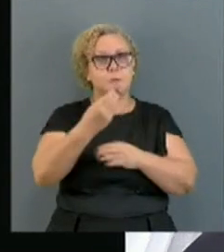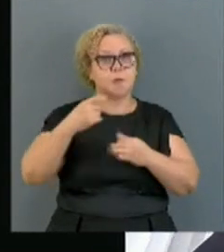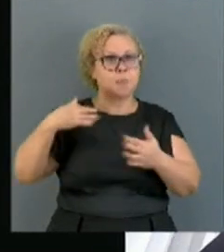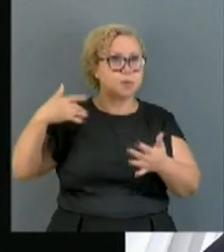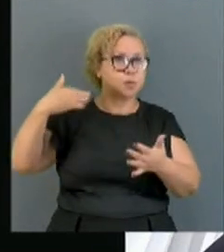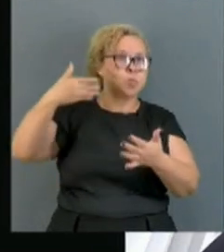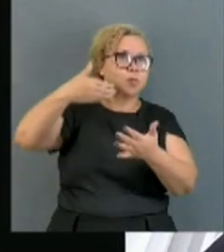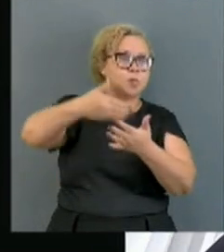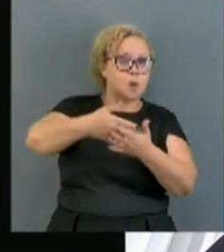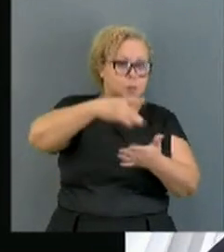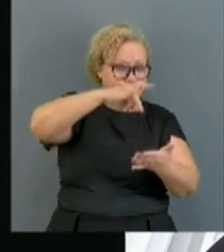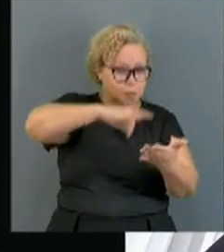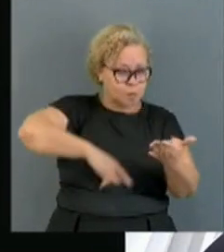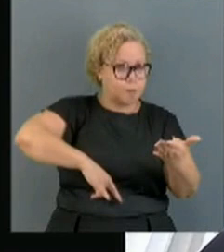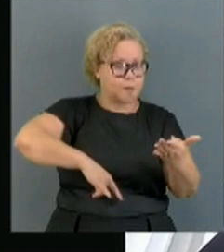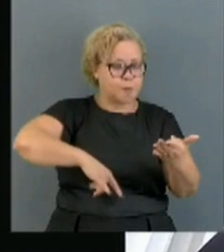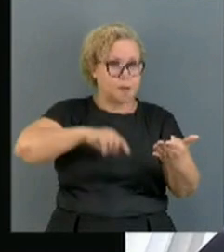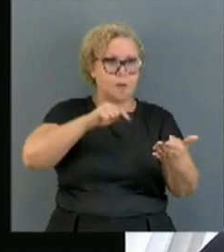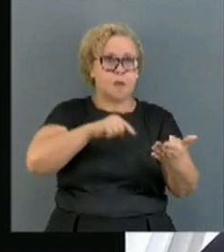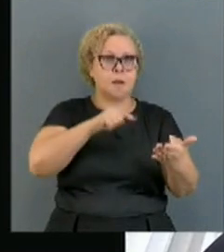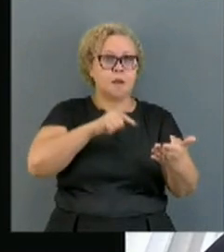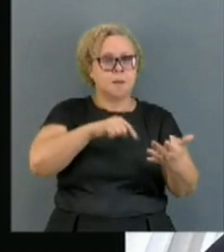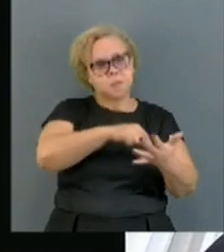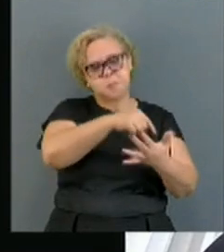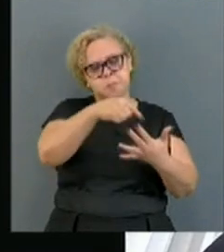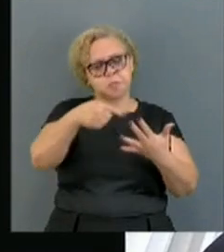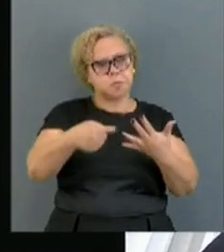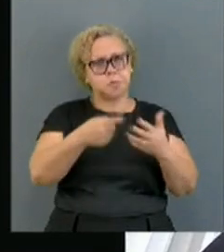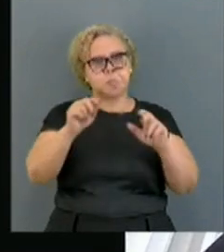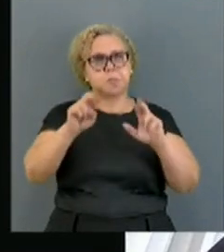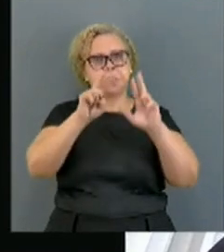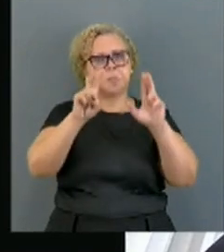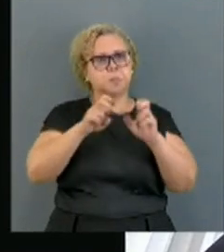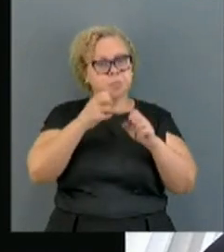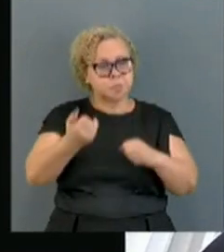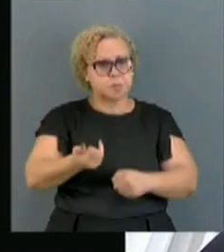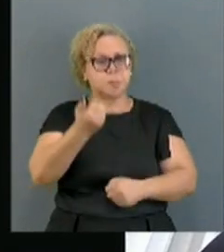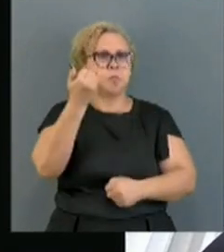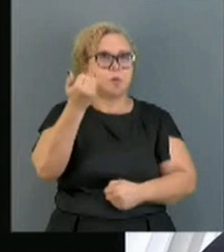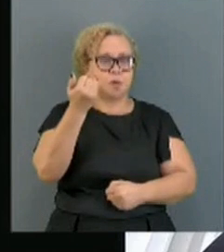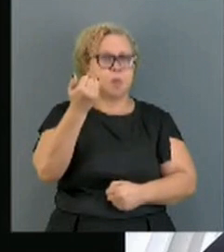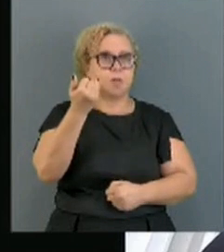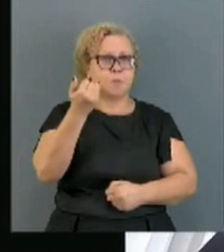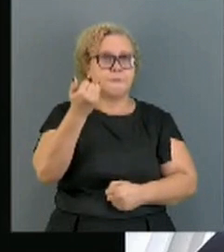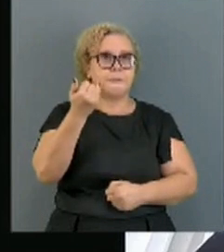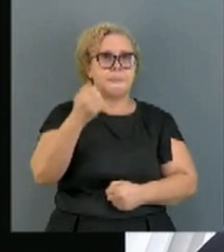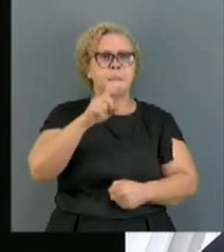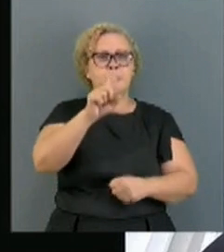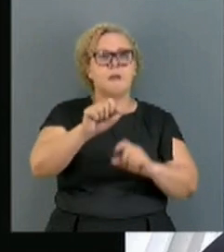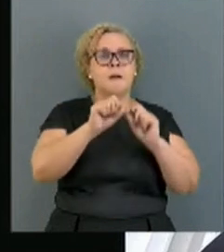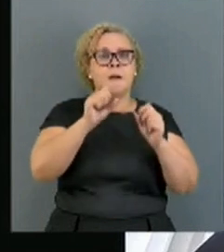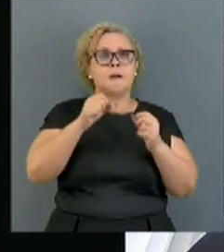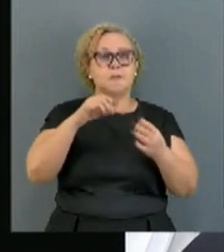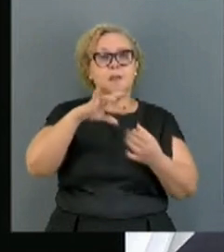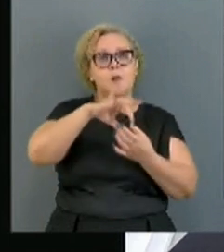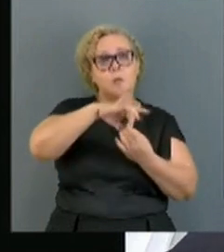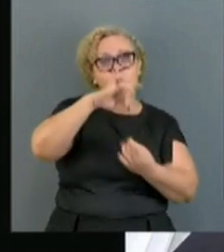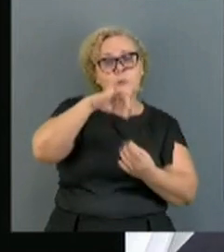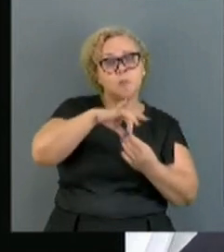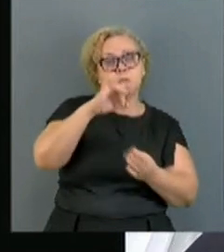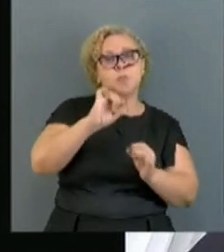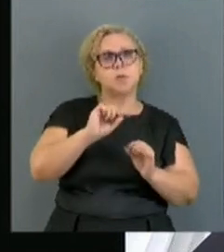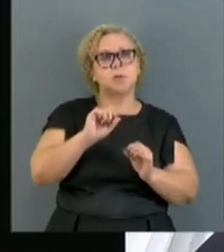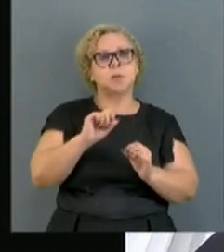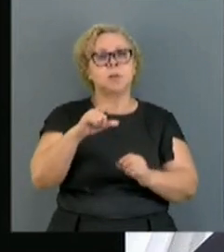todo o documento, e sim, são requisitos legítimos e importantes, eles são subjetivos e também têm um